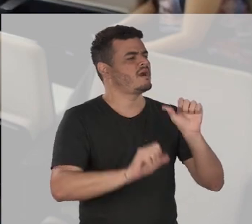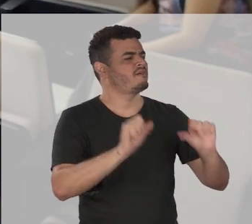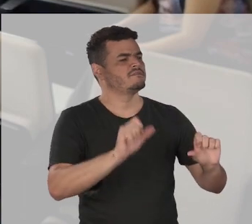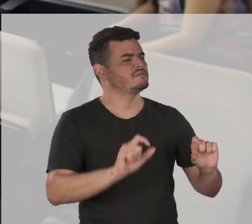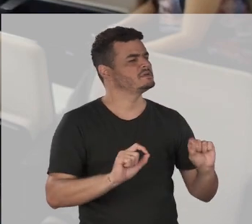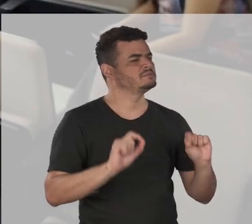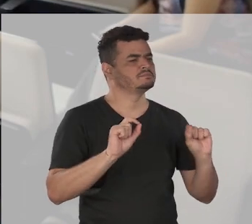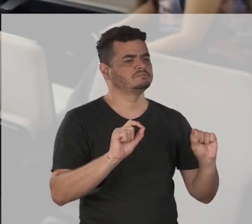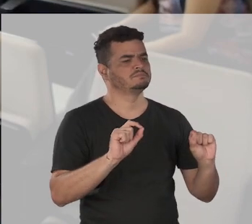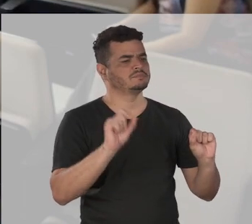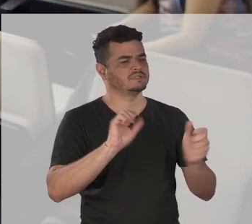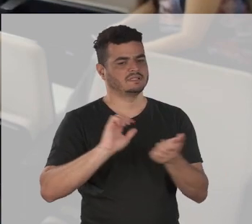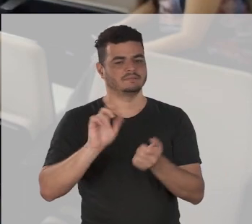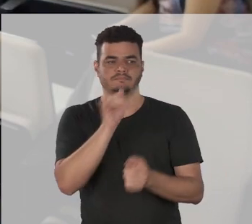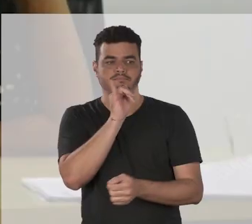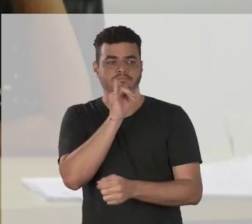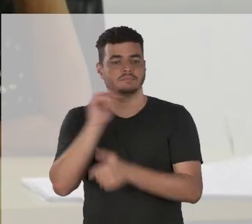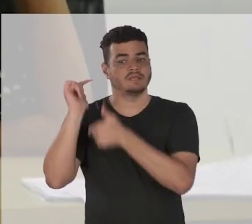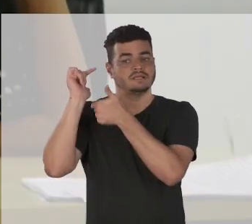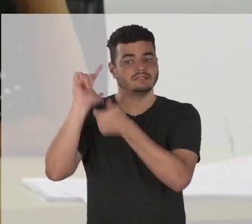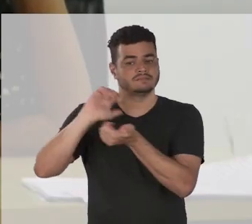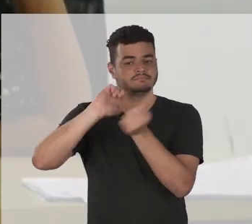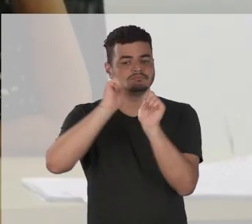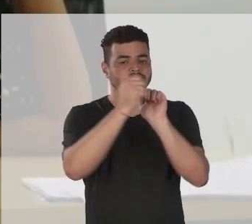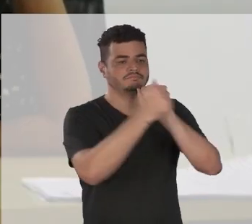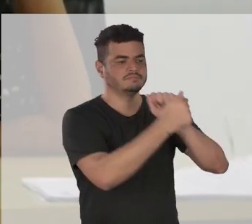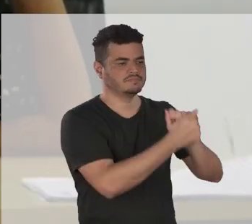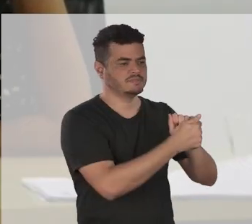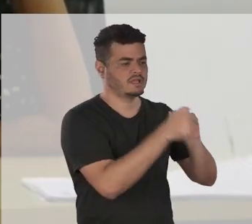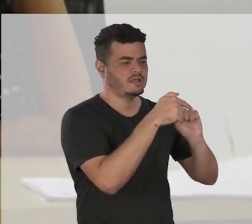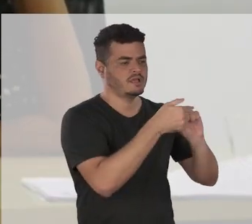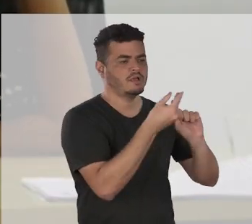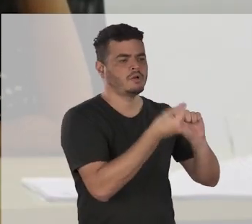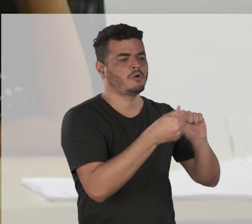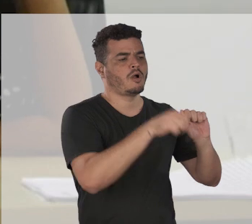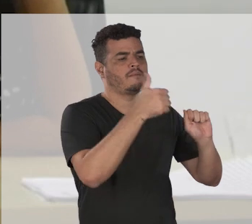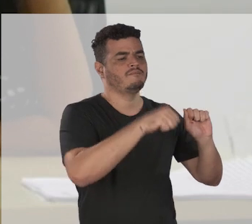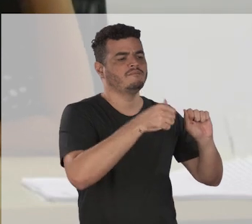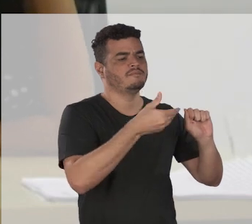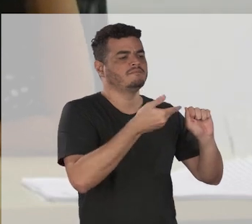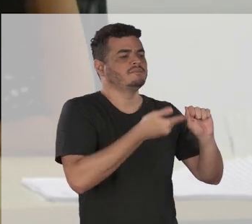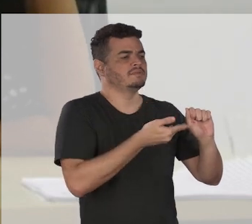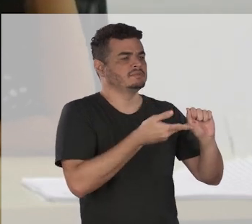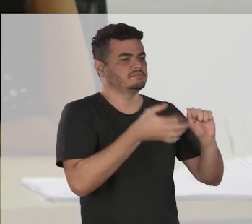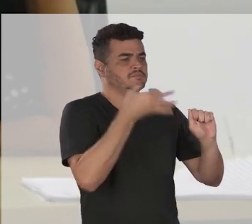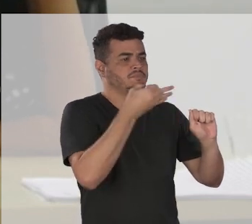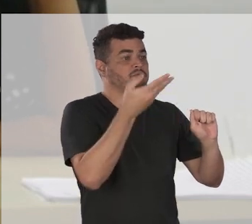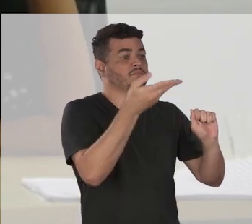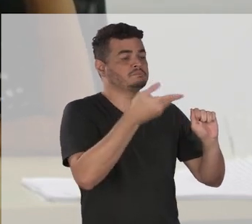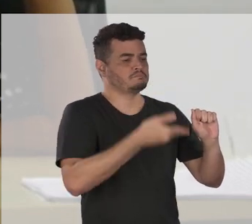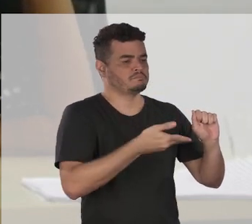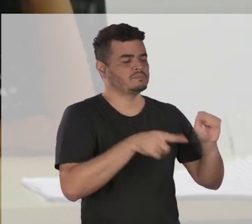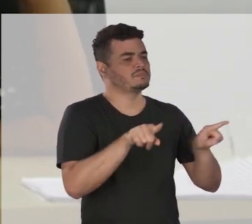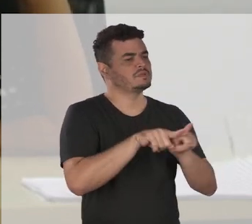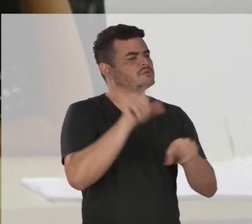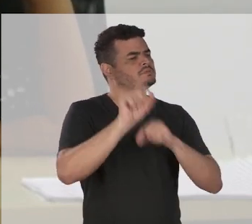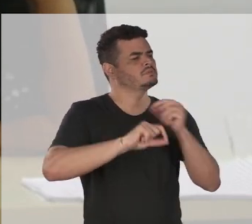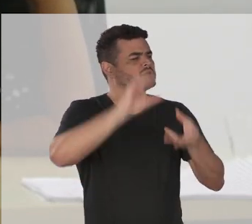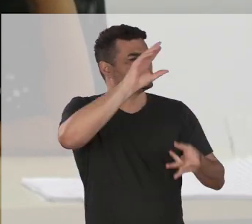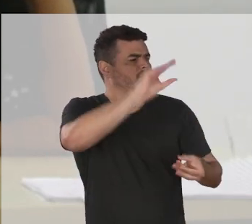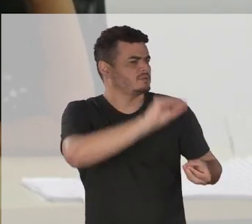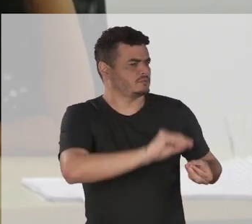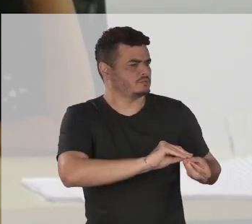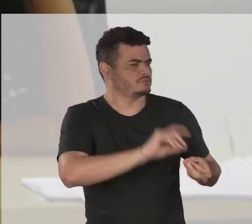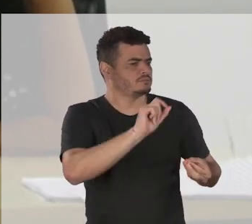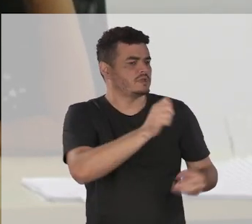as adaptações das obras literárias e os resumos que muitas vezes